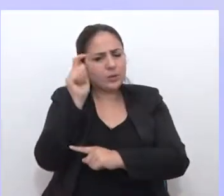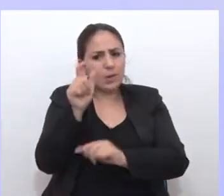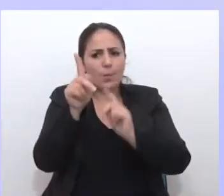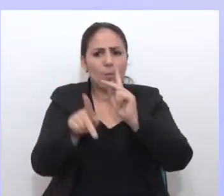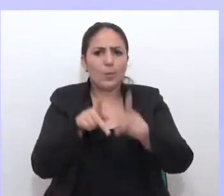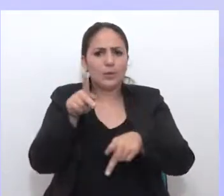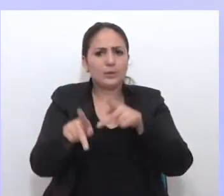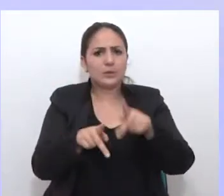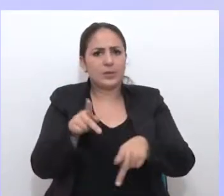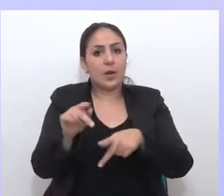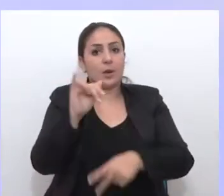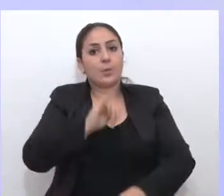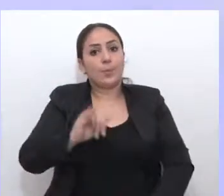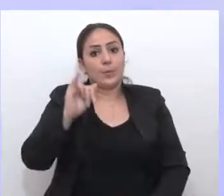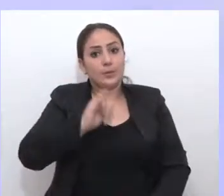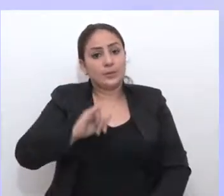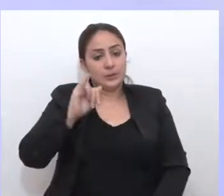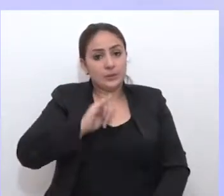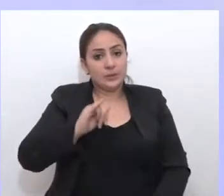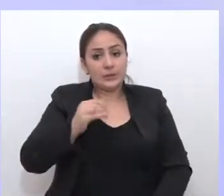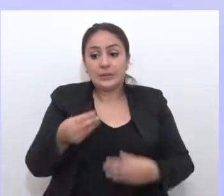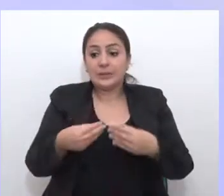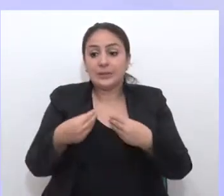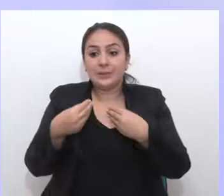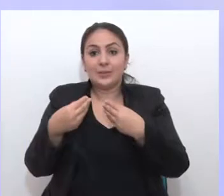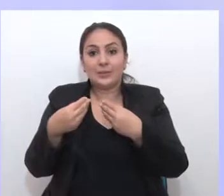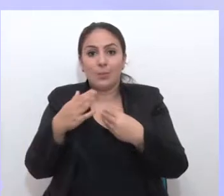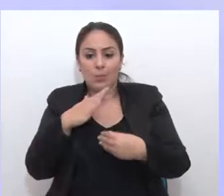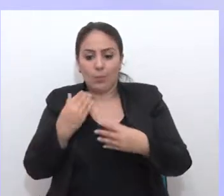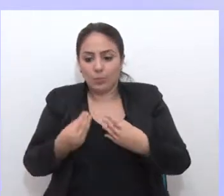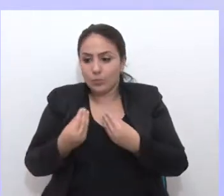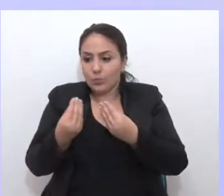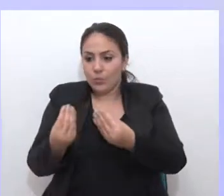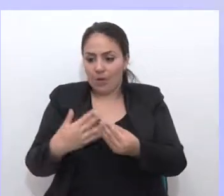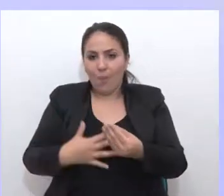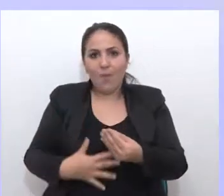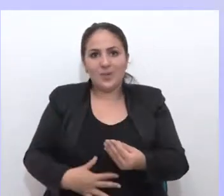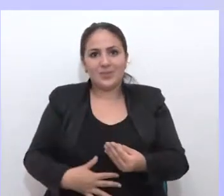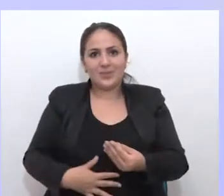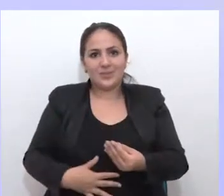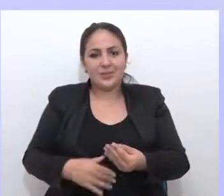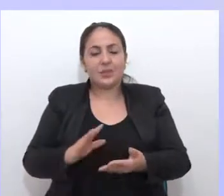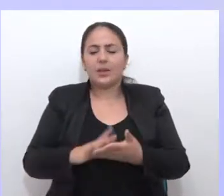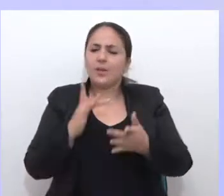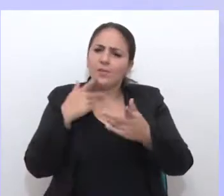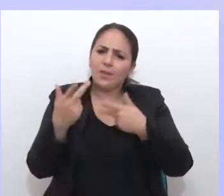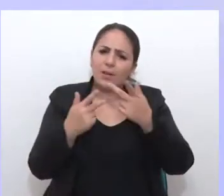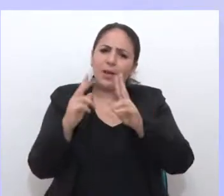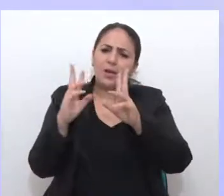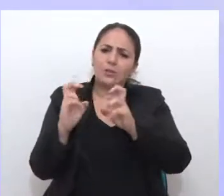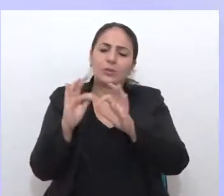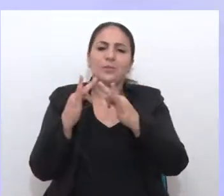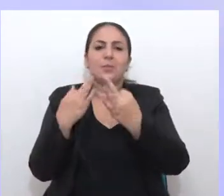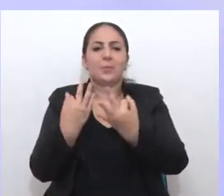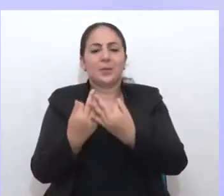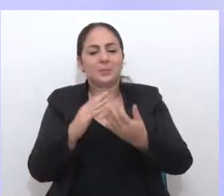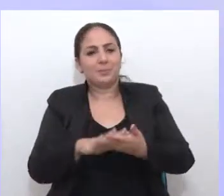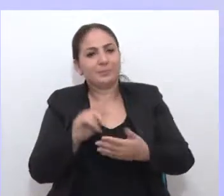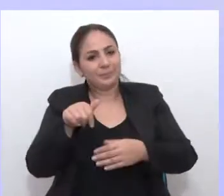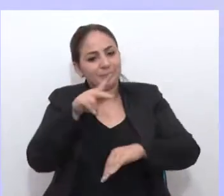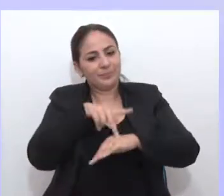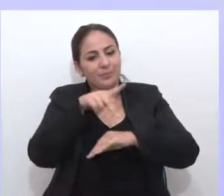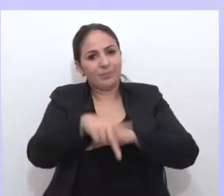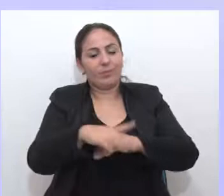é conscientizar a população sobre a importância de ser um doador e de falar com a sua família sobre o